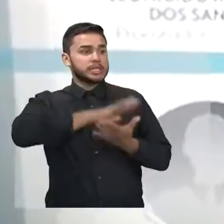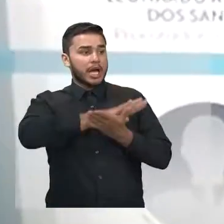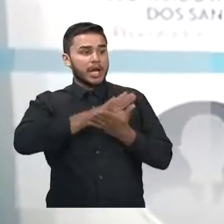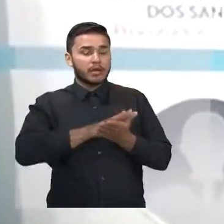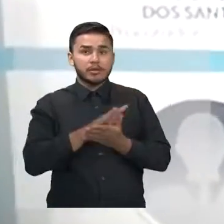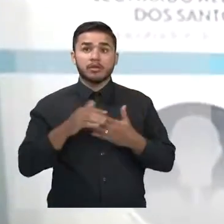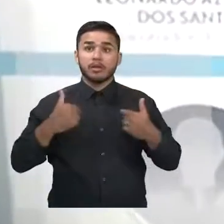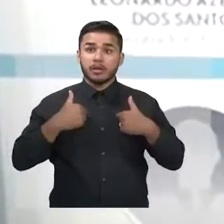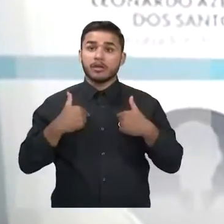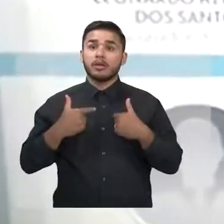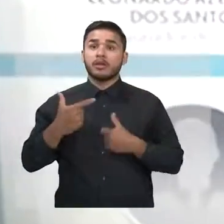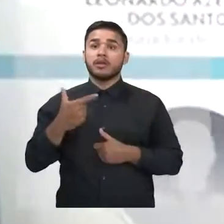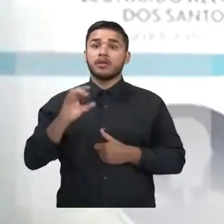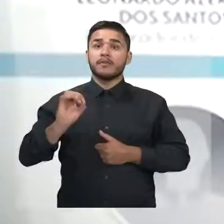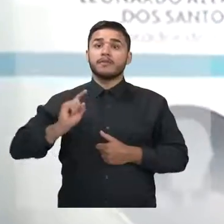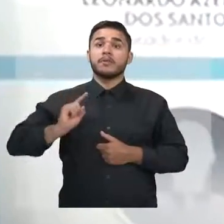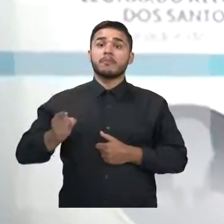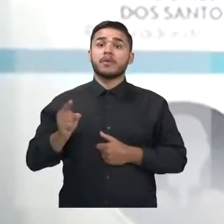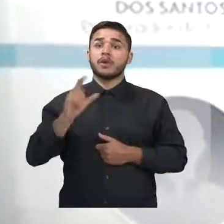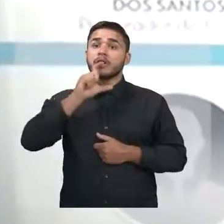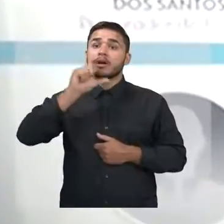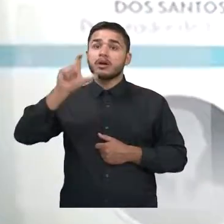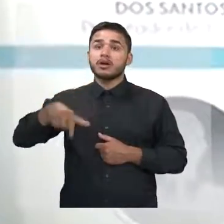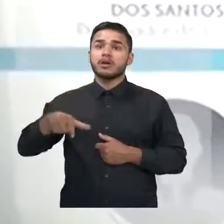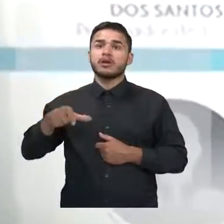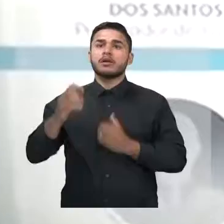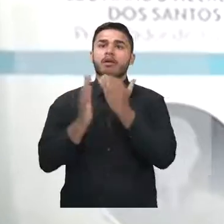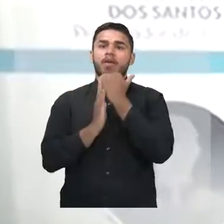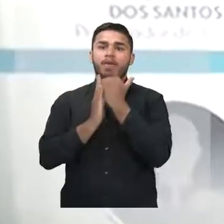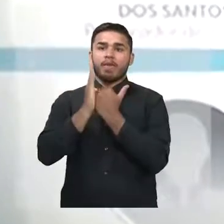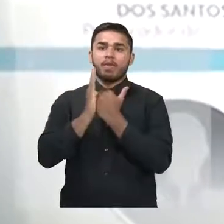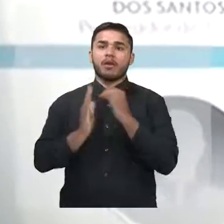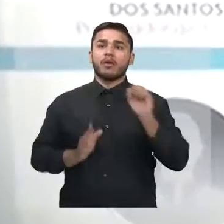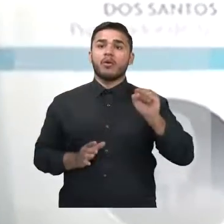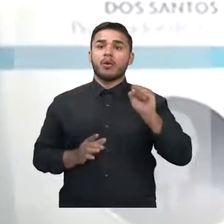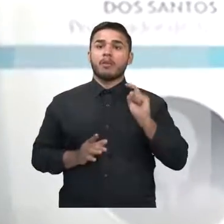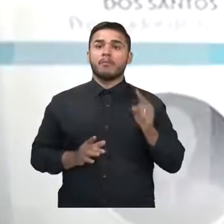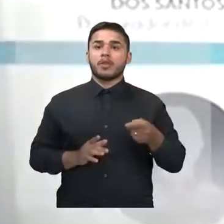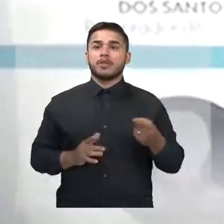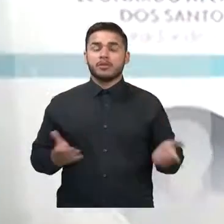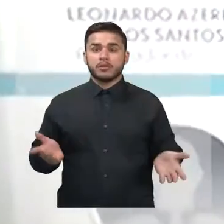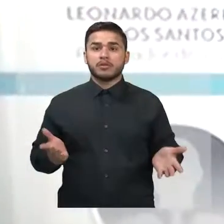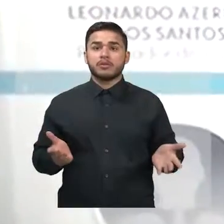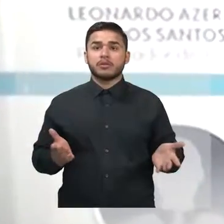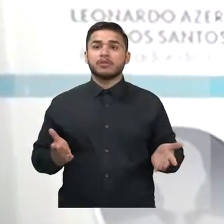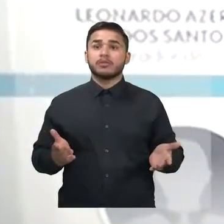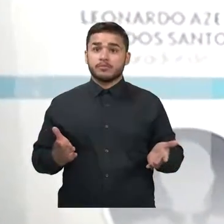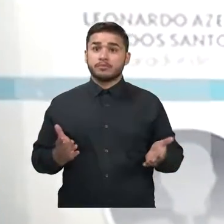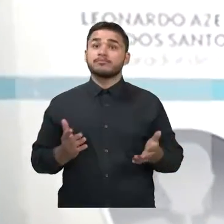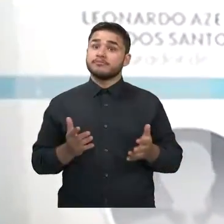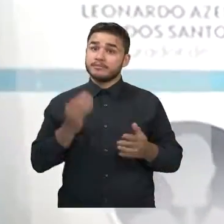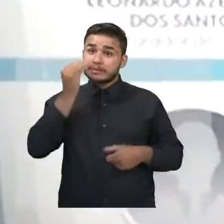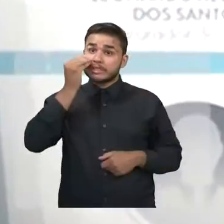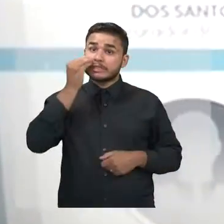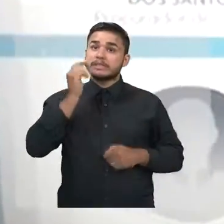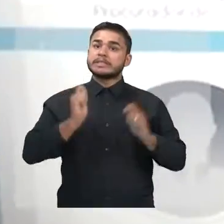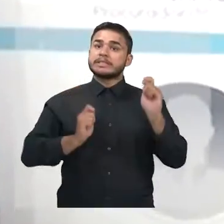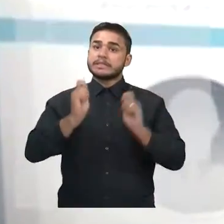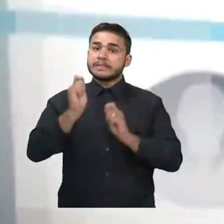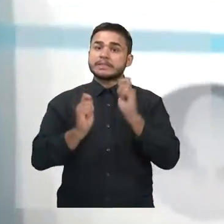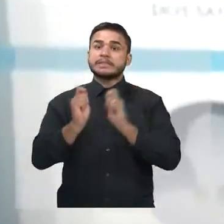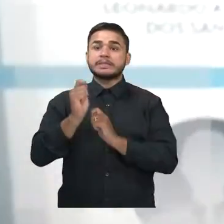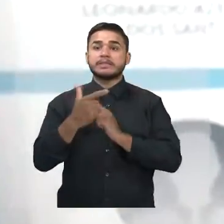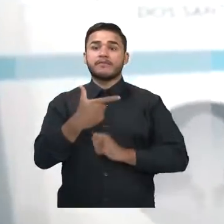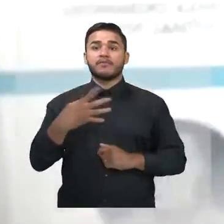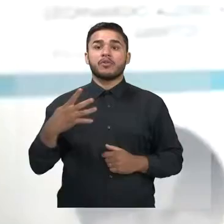gastar 20 mil de cartão de crédito, estou passando a gastar 8. Para poder viver com meus 24 mil reais. Agora, eu e vários